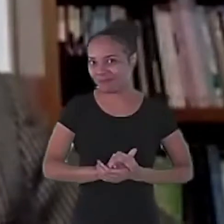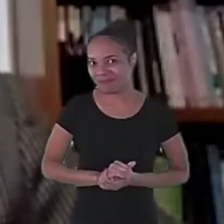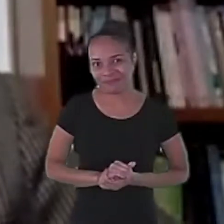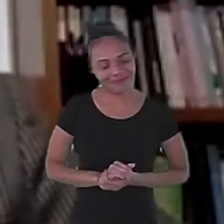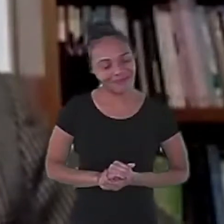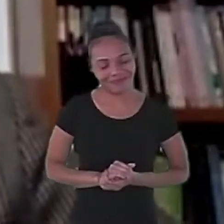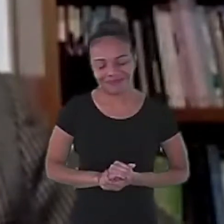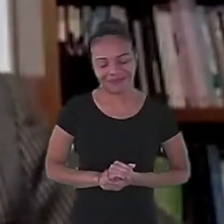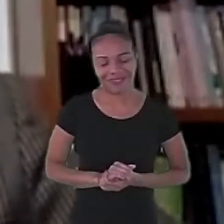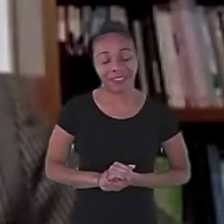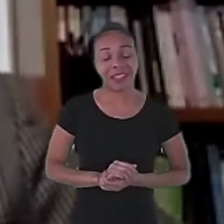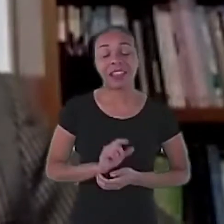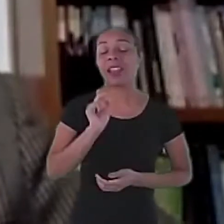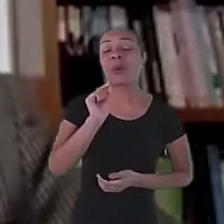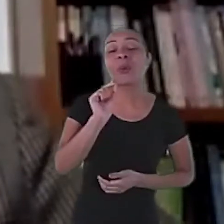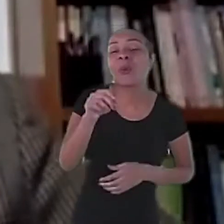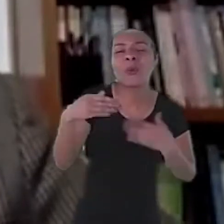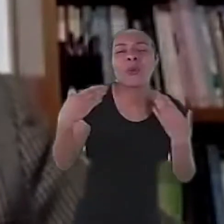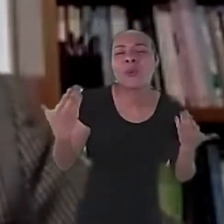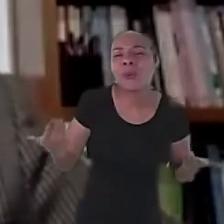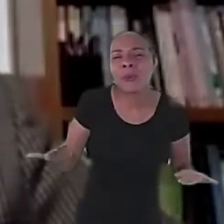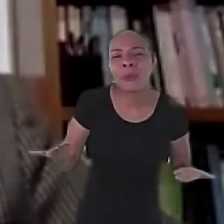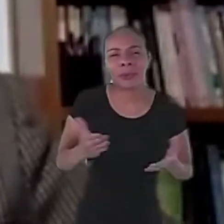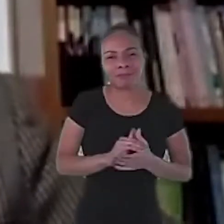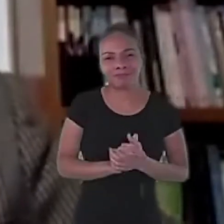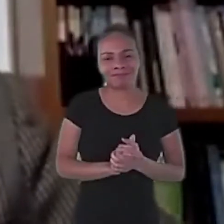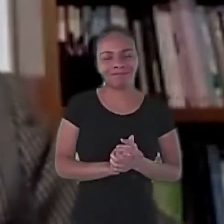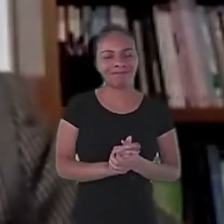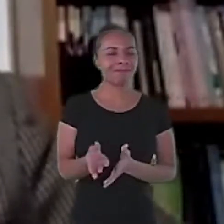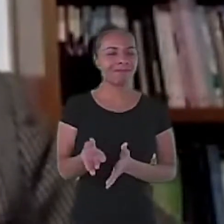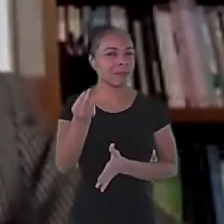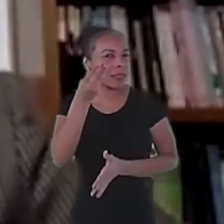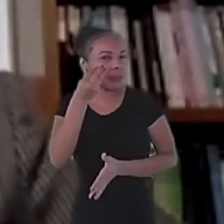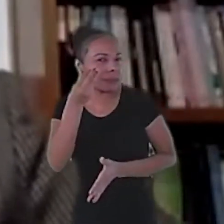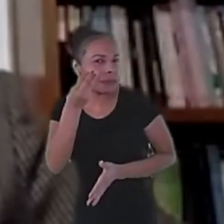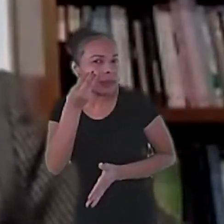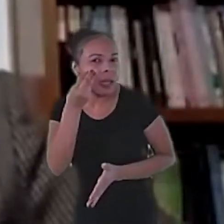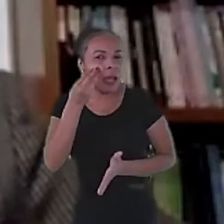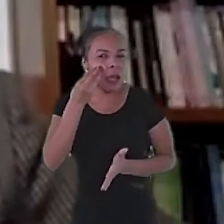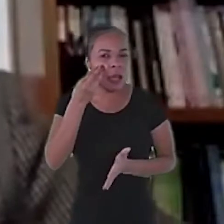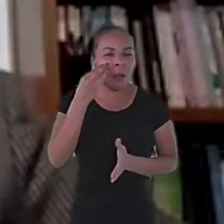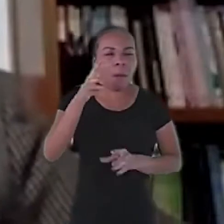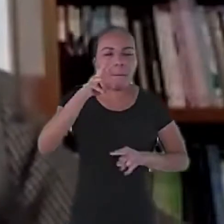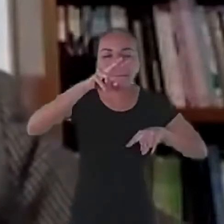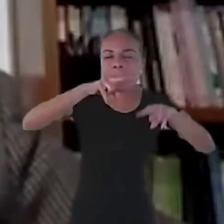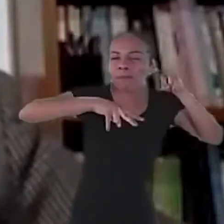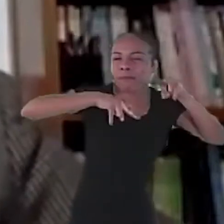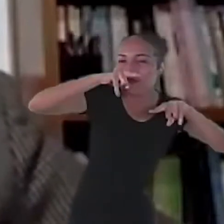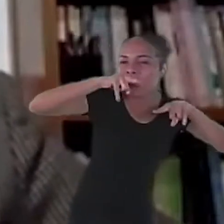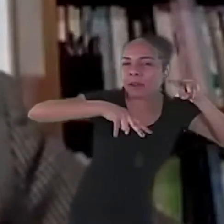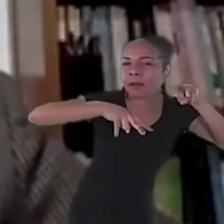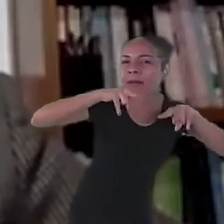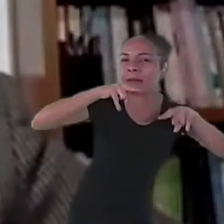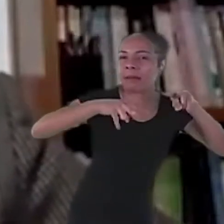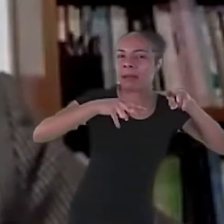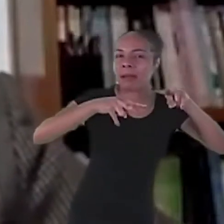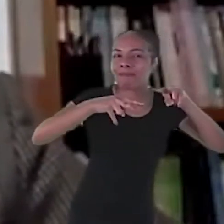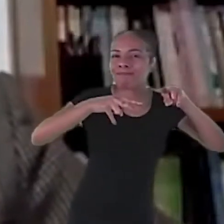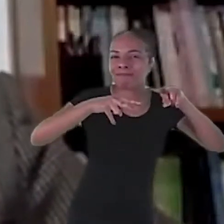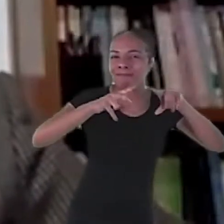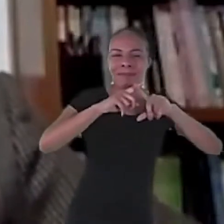É, na medida do possível, uma análise imparcial,